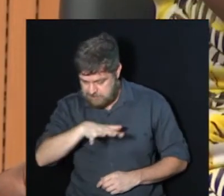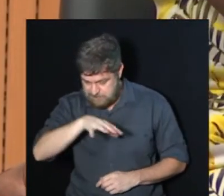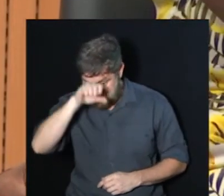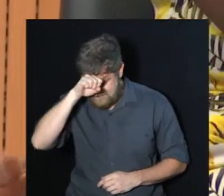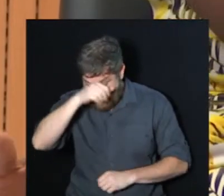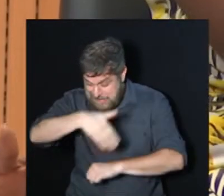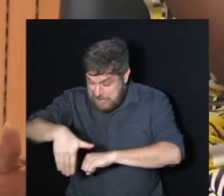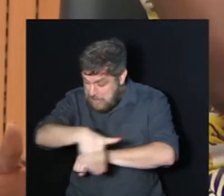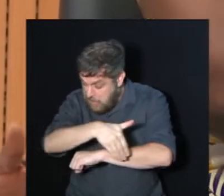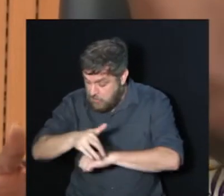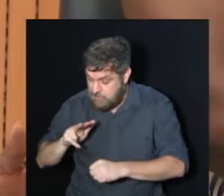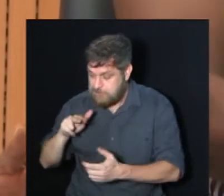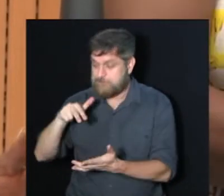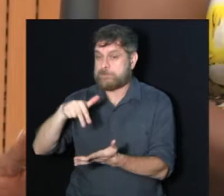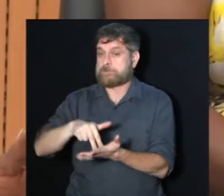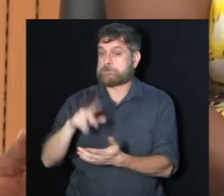rua.